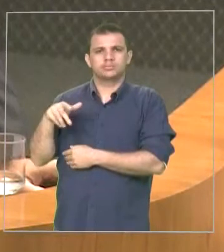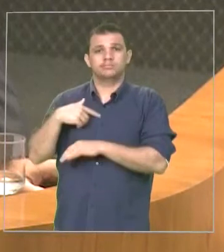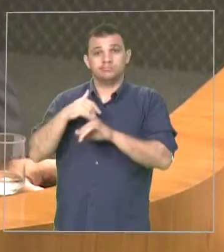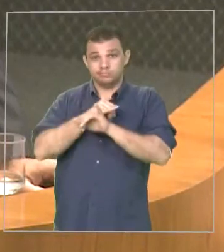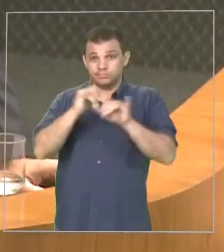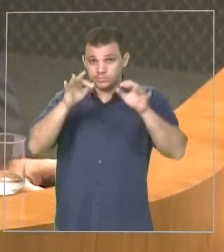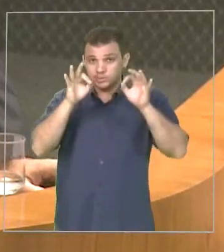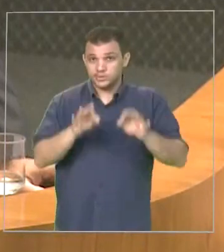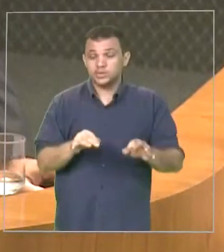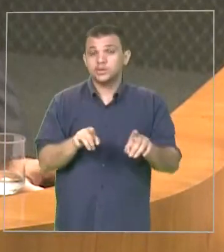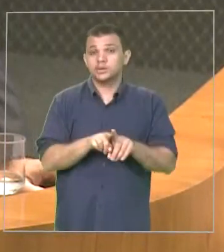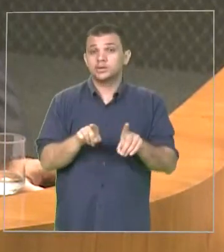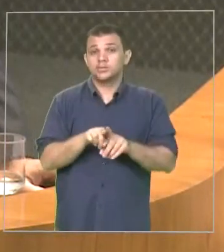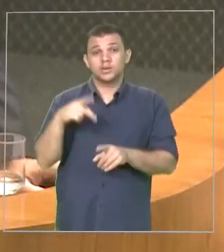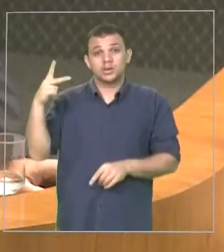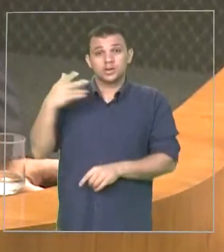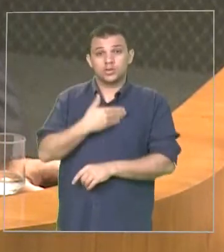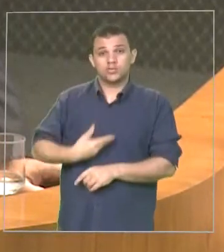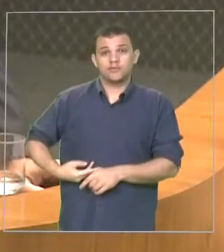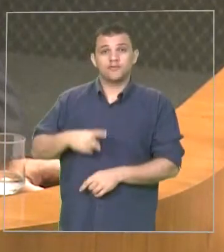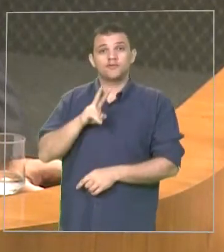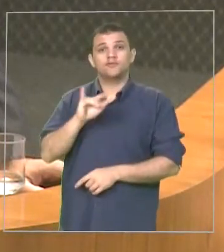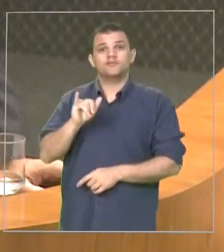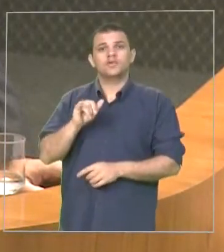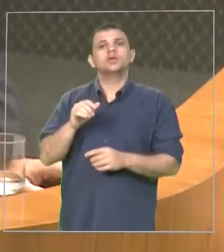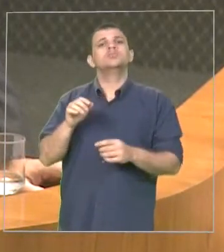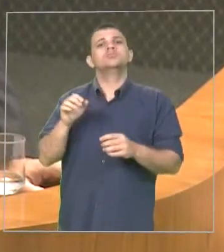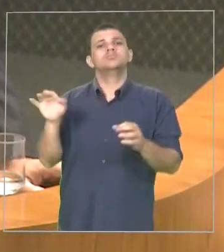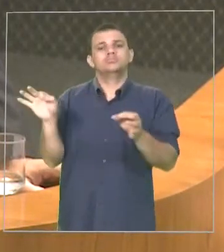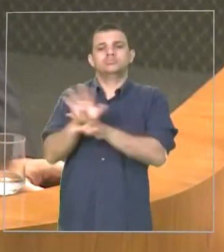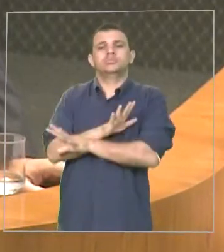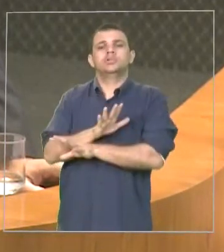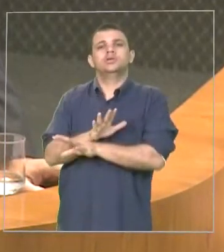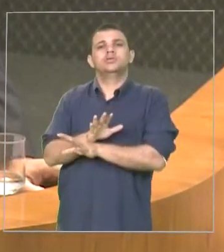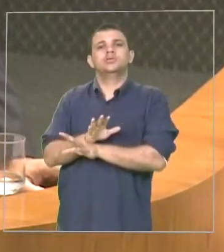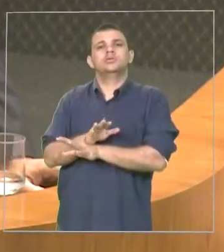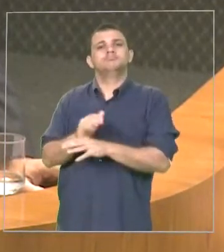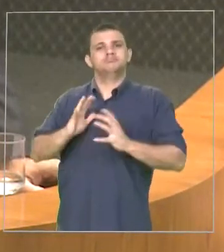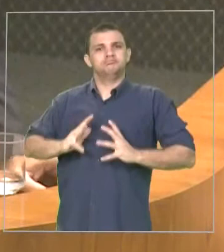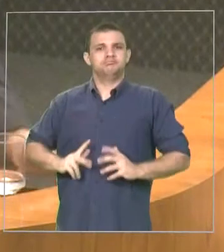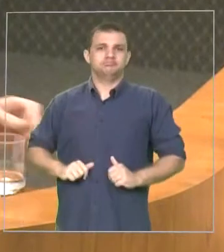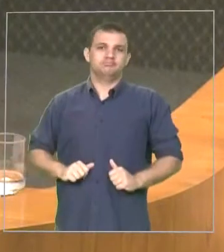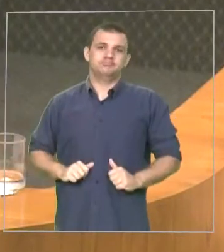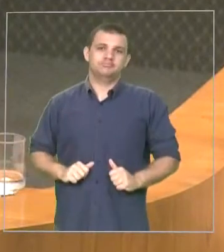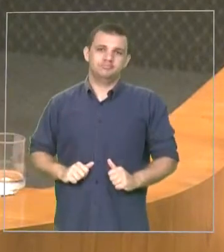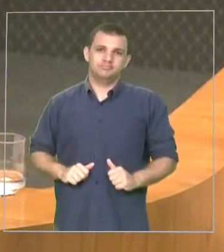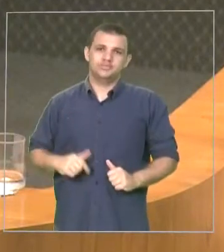sair do governo da mesma maneira que entrou, limpo e pela porta da frente.